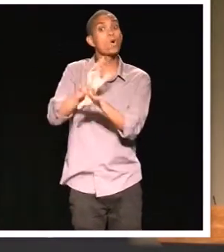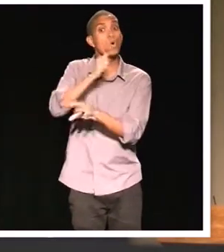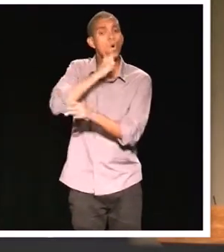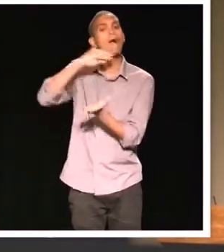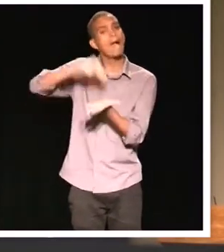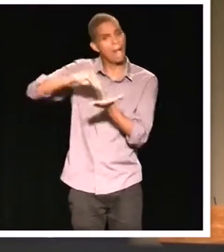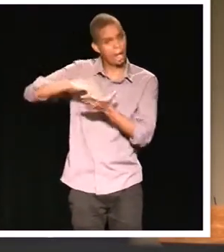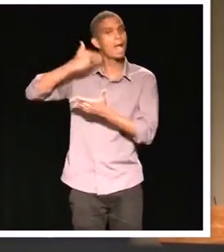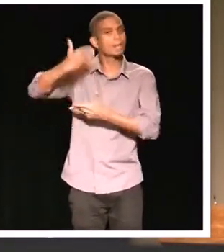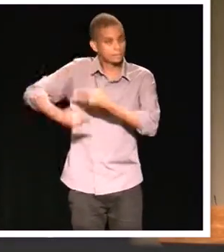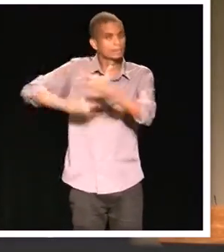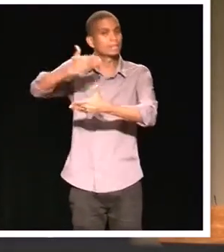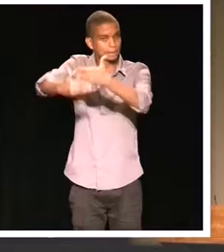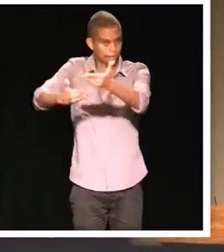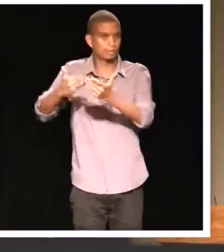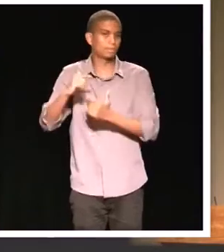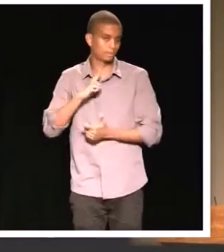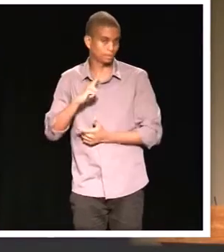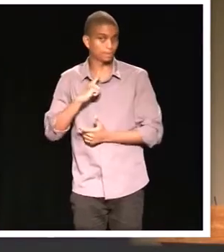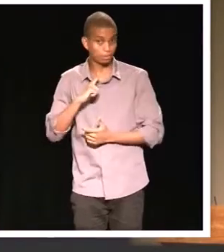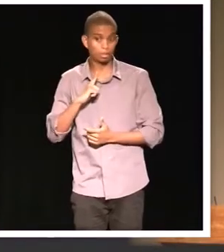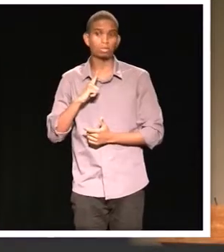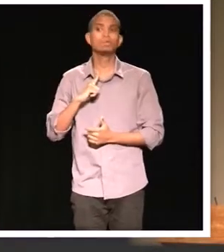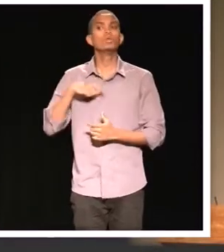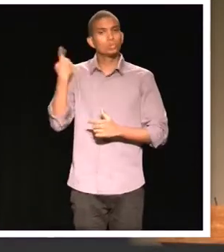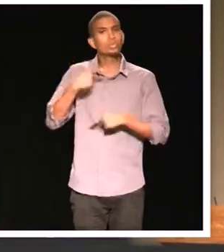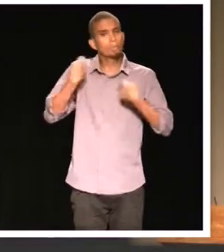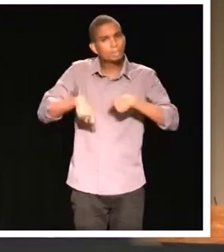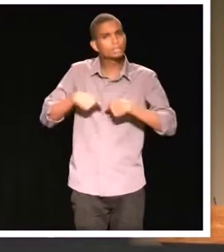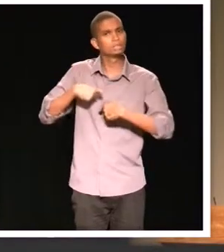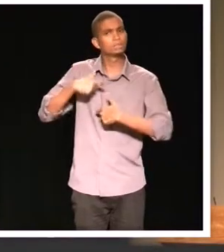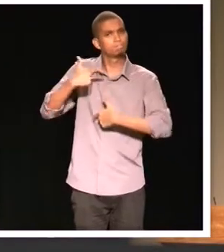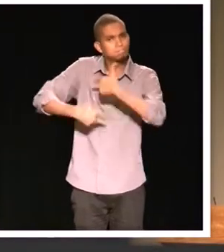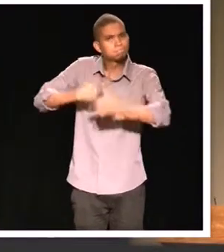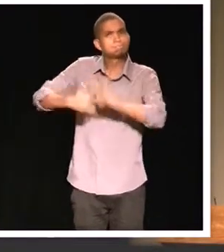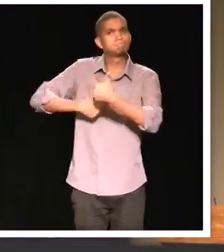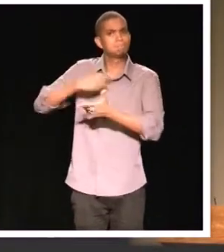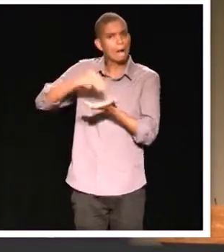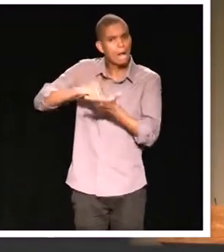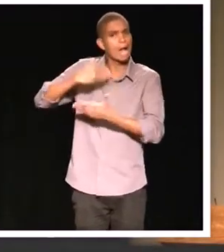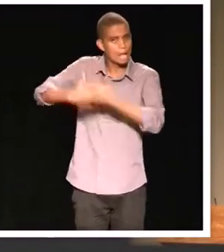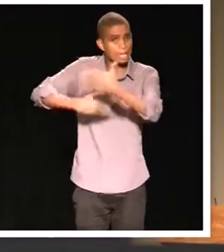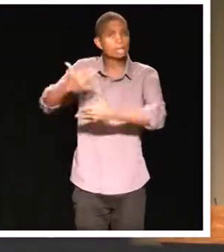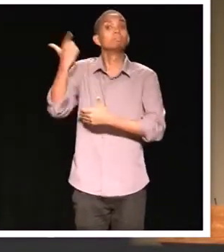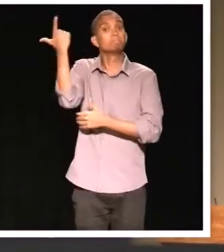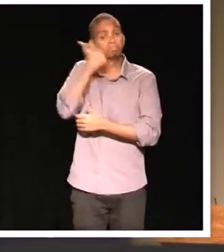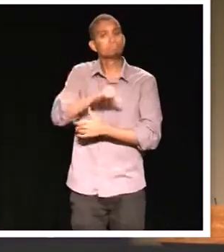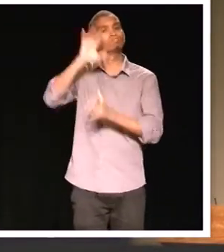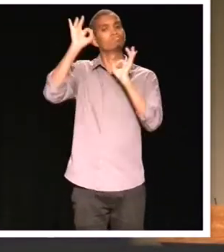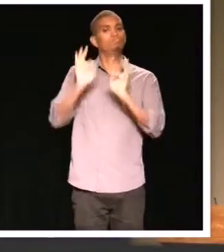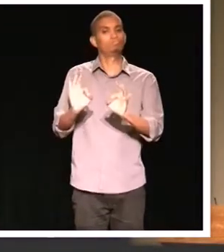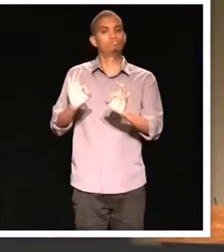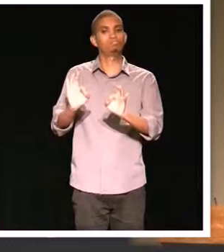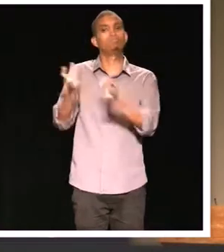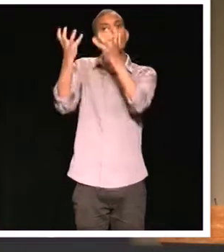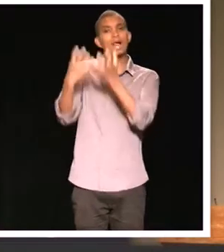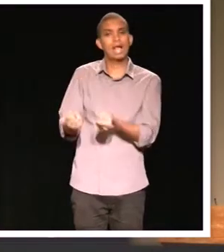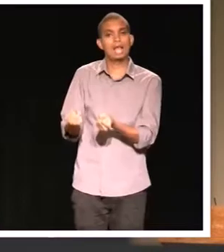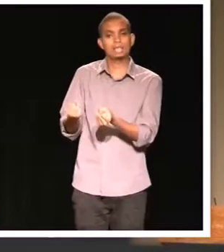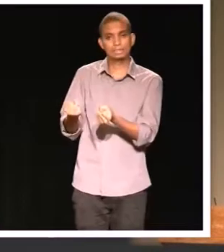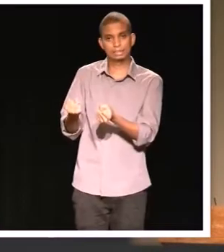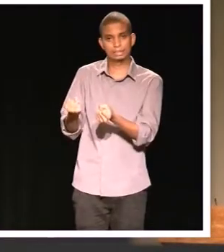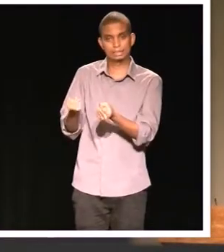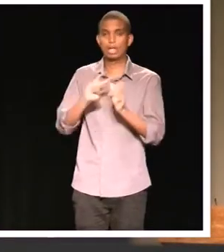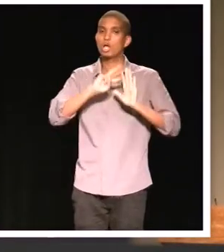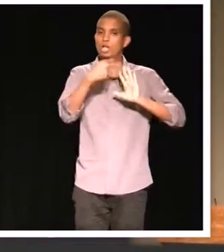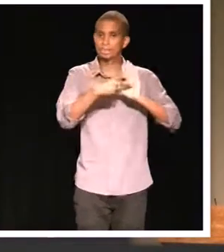concluído e que ainda há muito a fazer para que esta língua seja reconhecida.